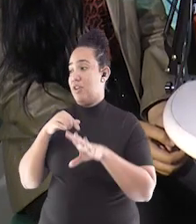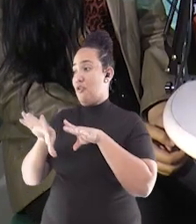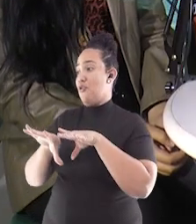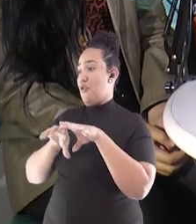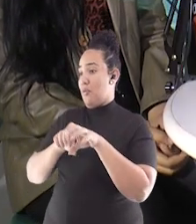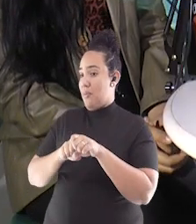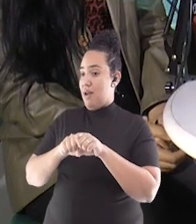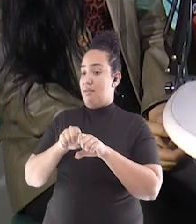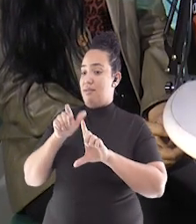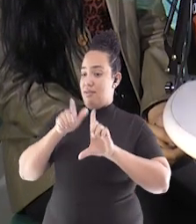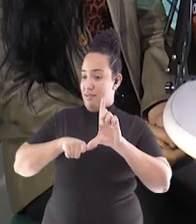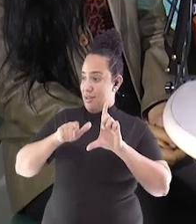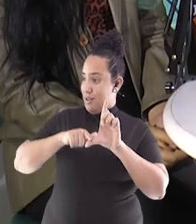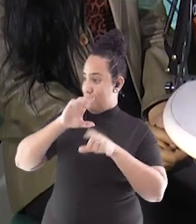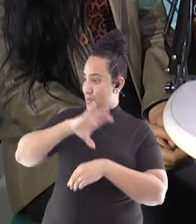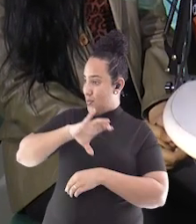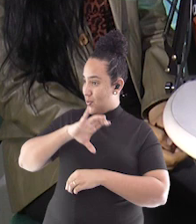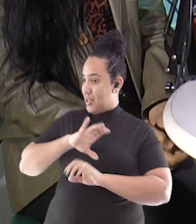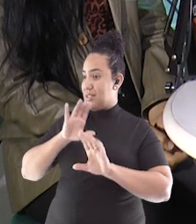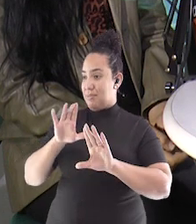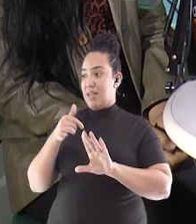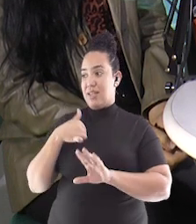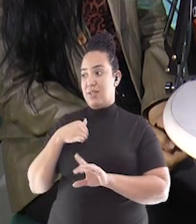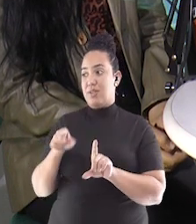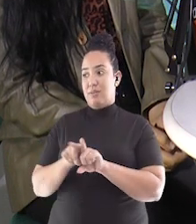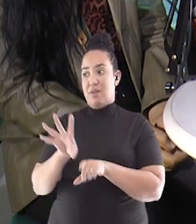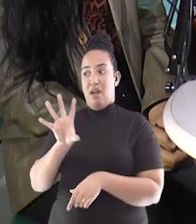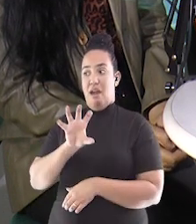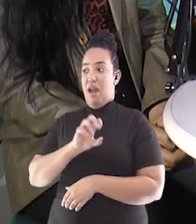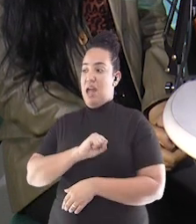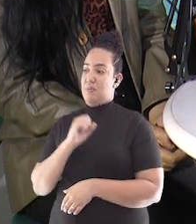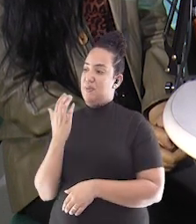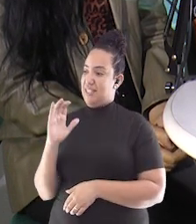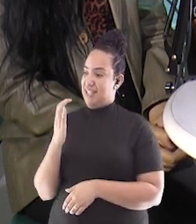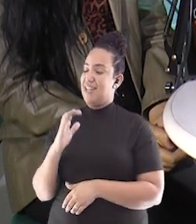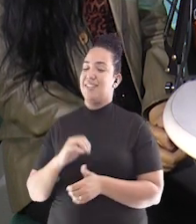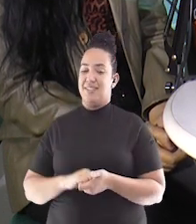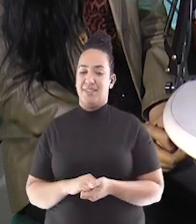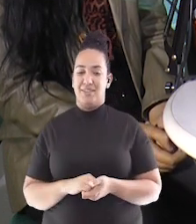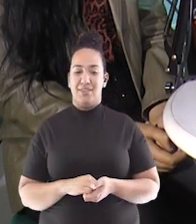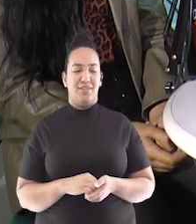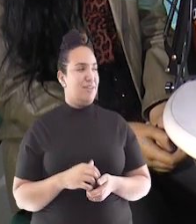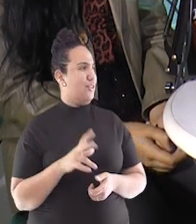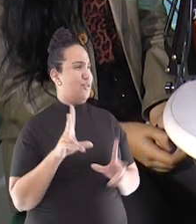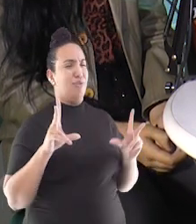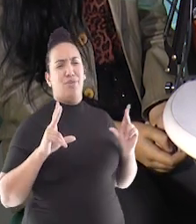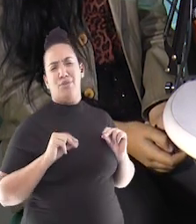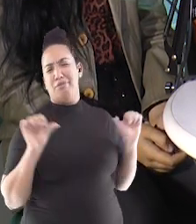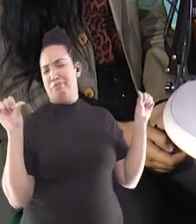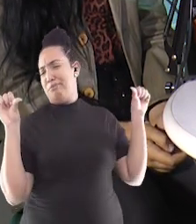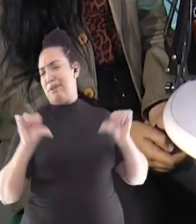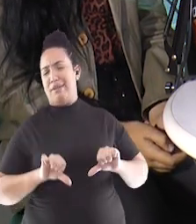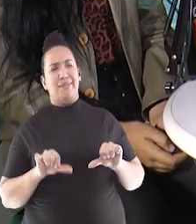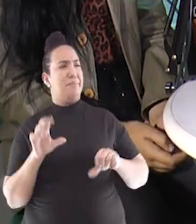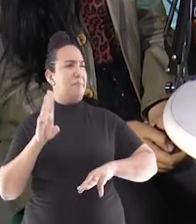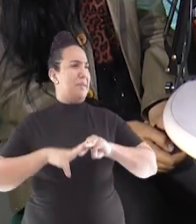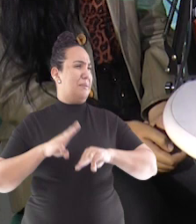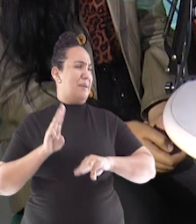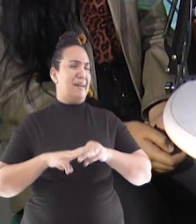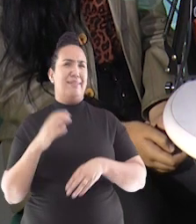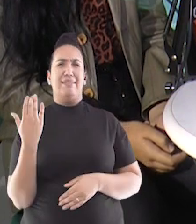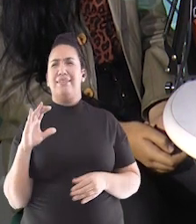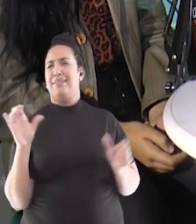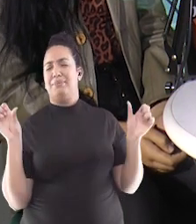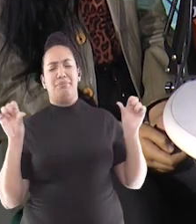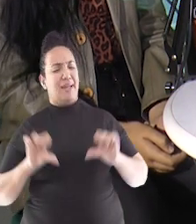eu adoro ciência também. Era uma outra opção pra mim. Gente, pavor. Nossa, eu sou péssima Nossa, isso é em muito matemática. Não, Você,